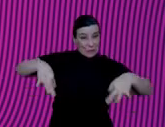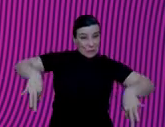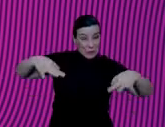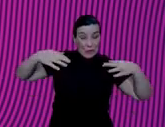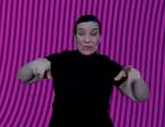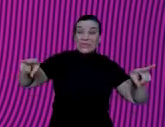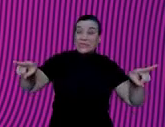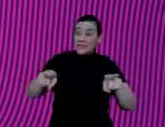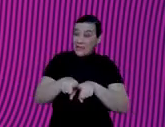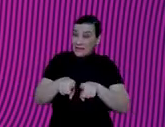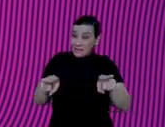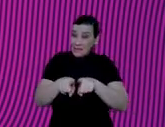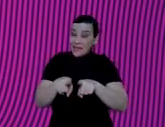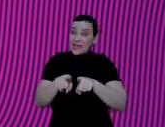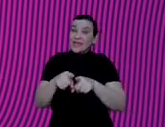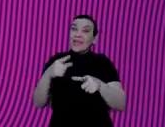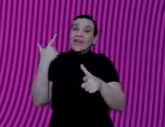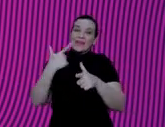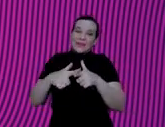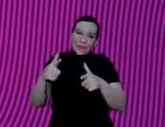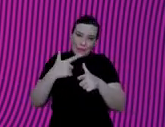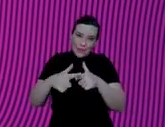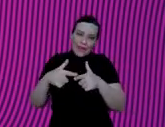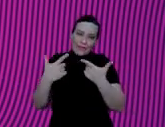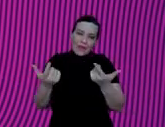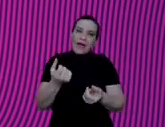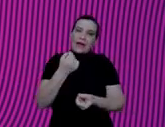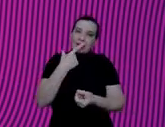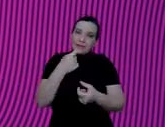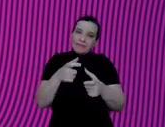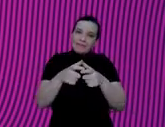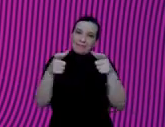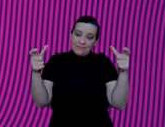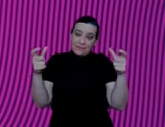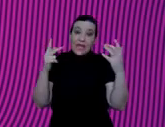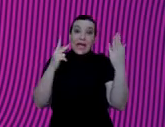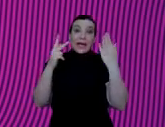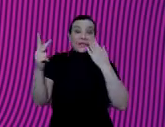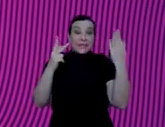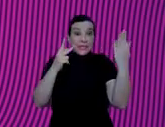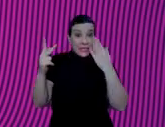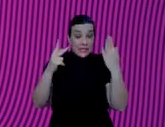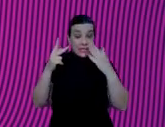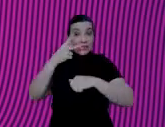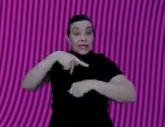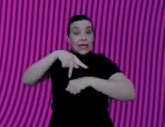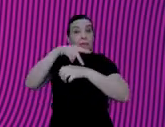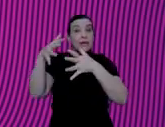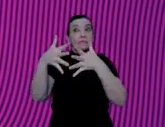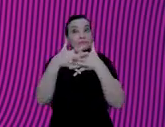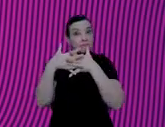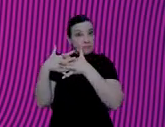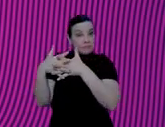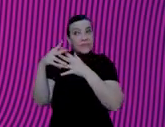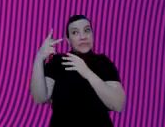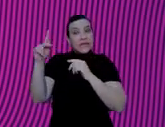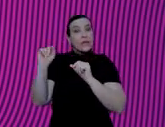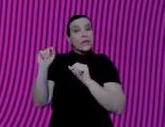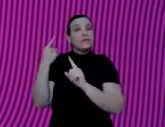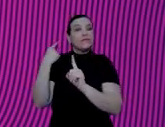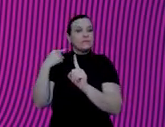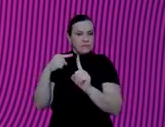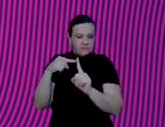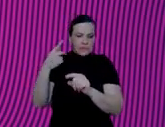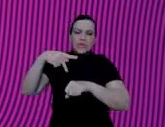problema da crise dos opioides, né? Então, a própria psiquiatria americana, que é muito influente no Brasil, está fazendo essa autocrítica. Eu acho que no Brasil nós temos essa situação